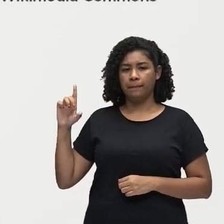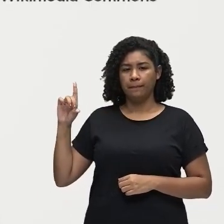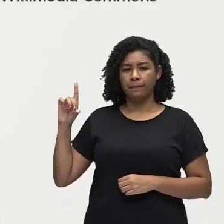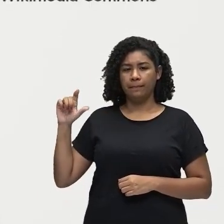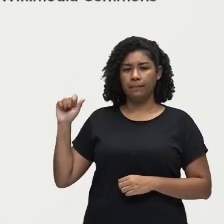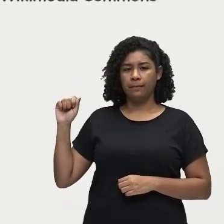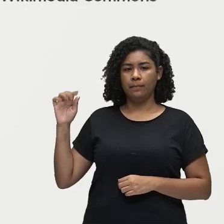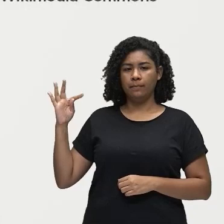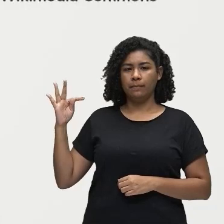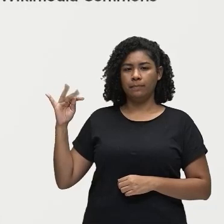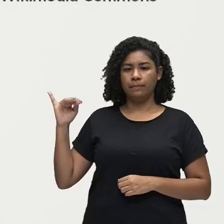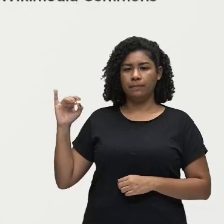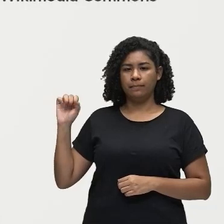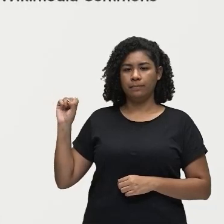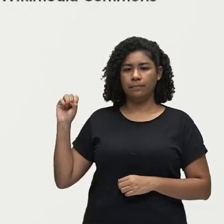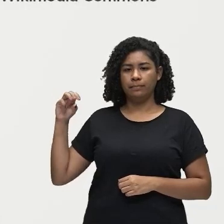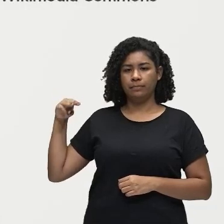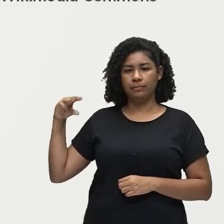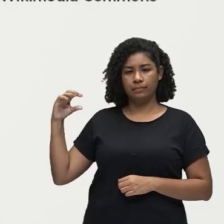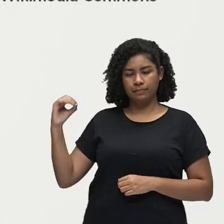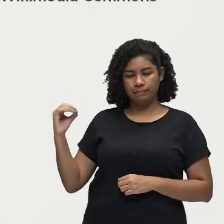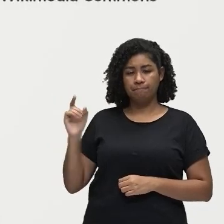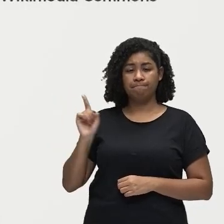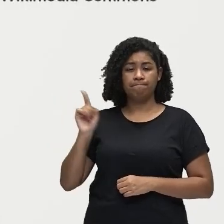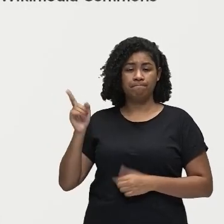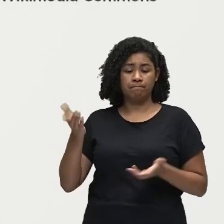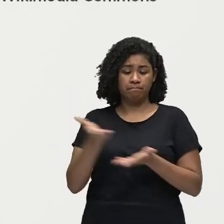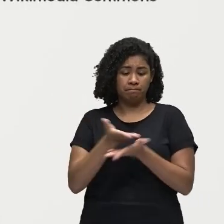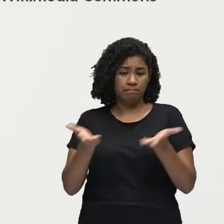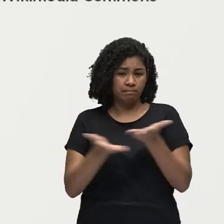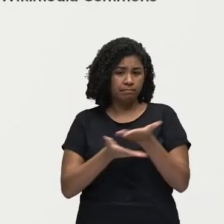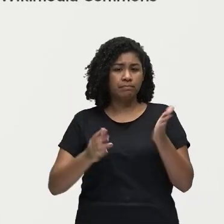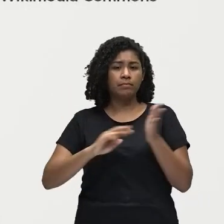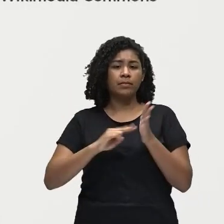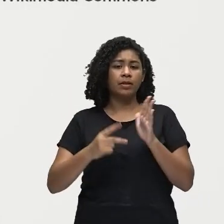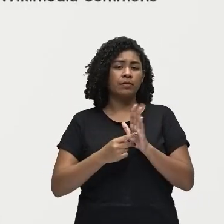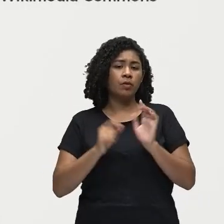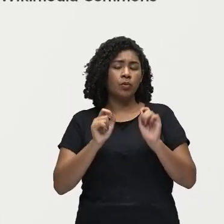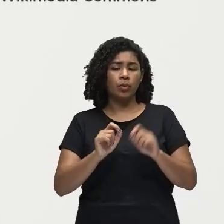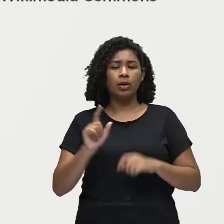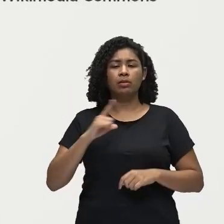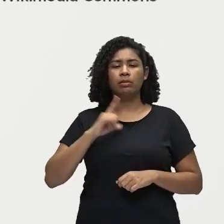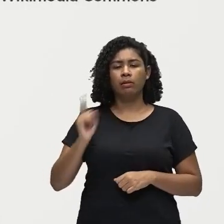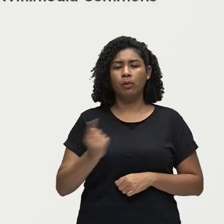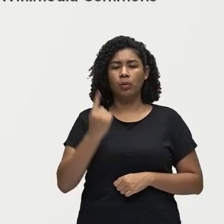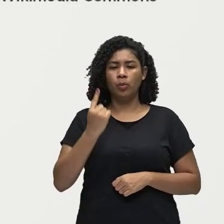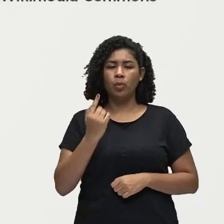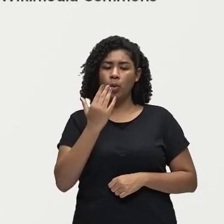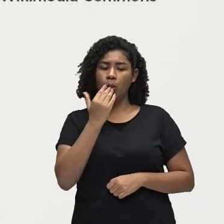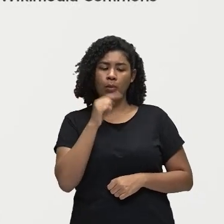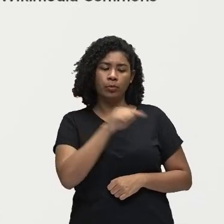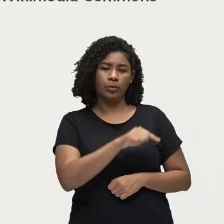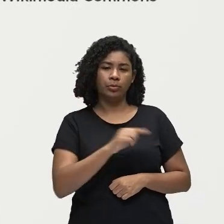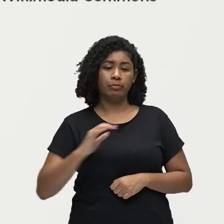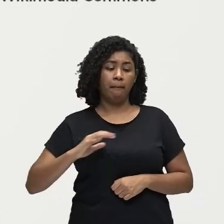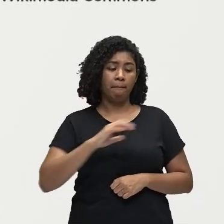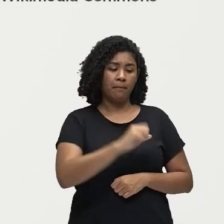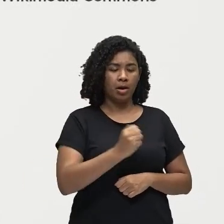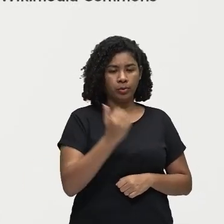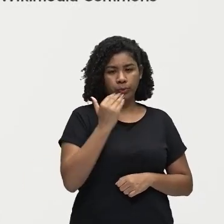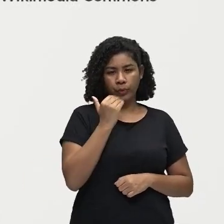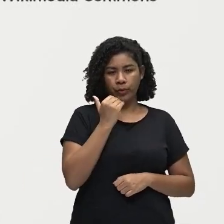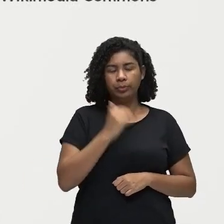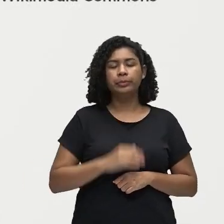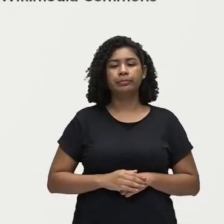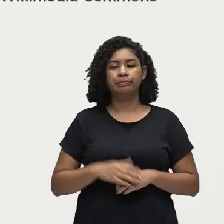Nesta relação, um ser vivo mata o outro para comer. As espécies que utilizam de